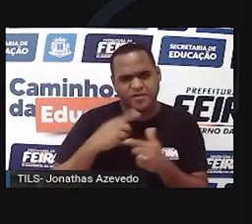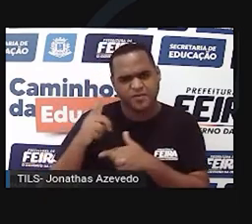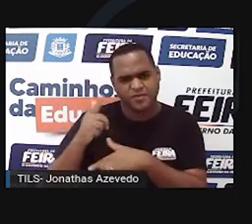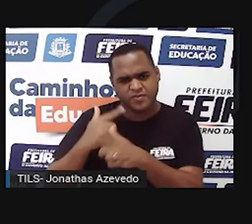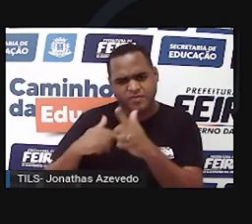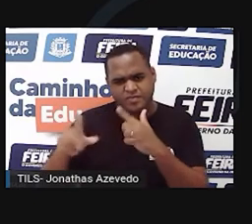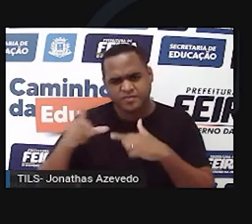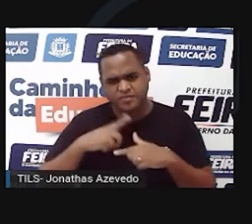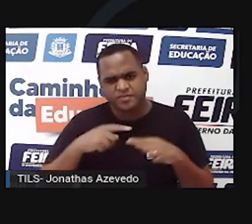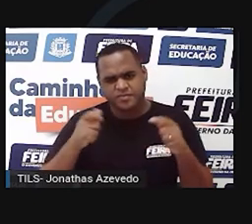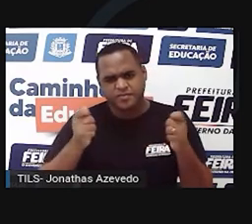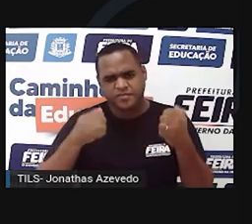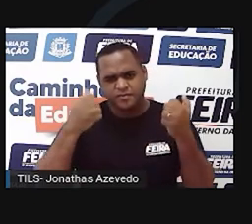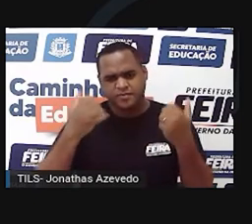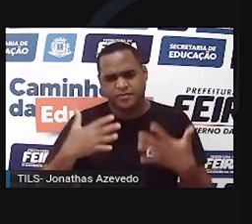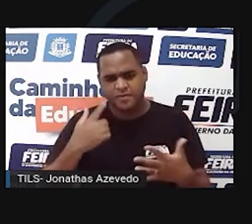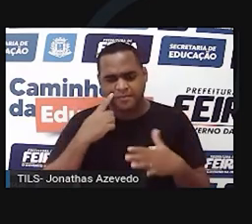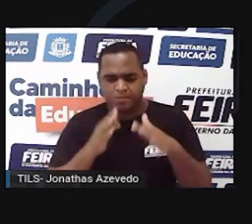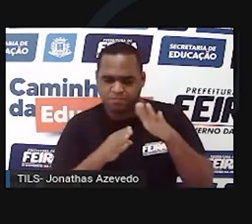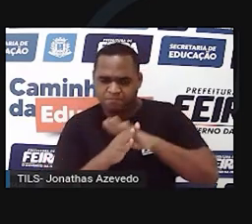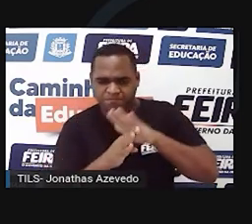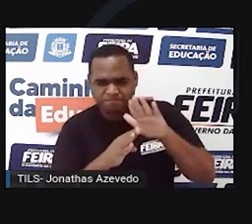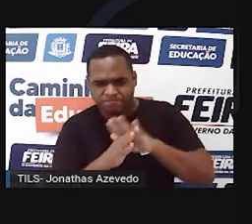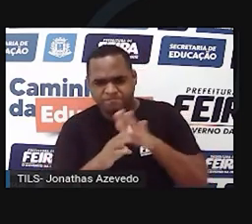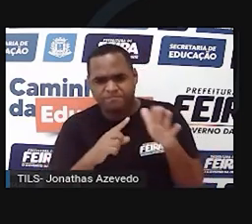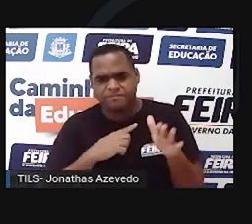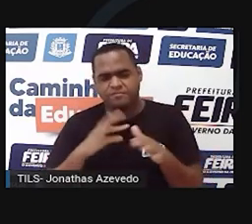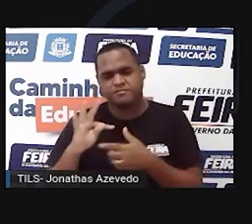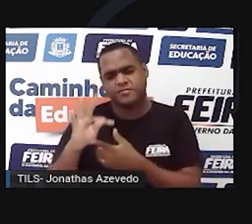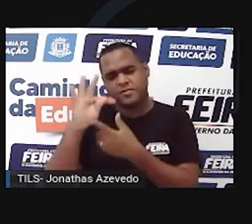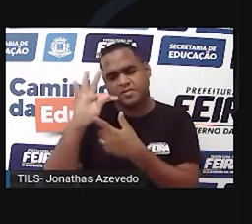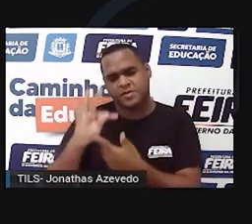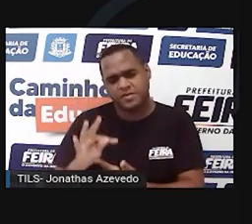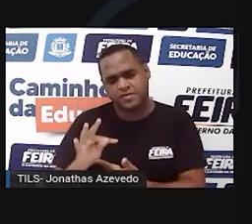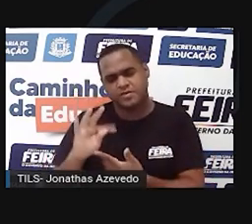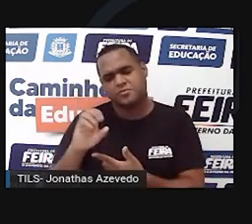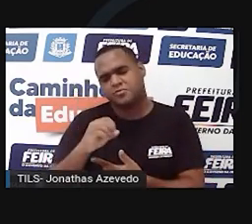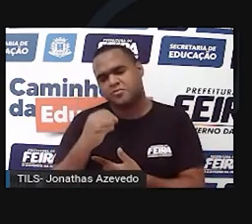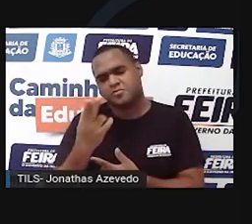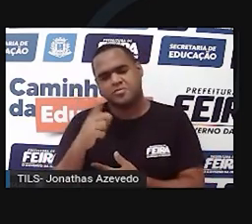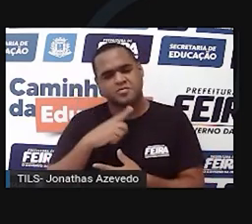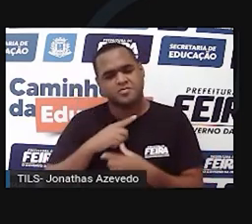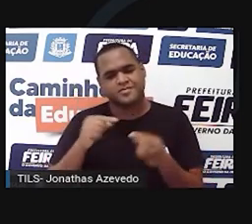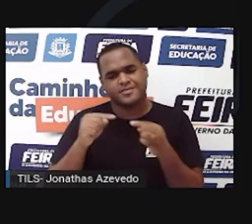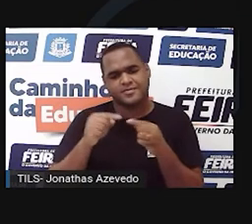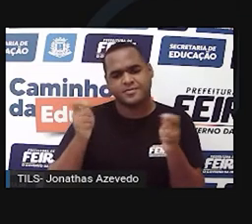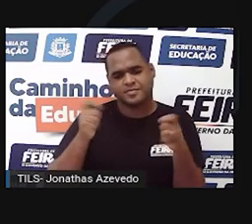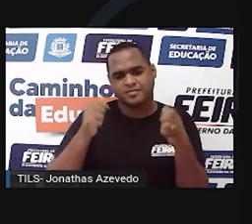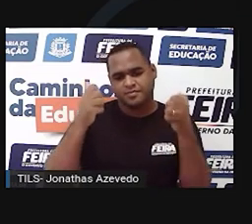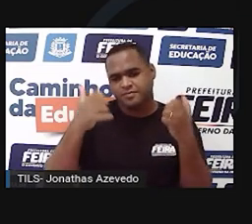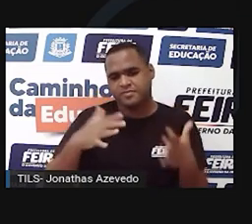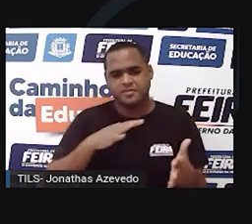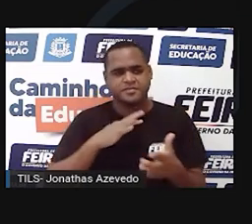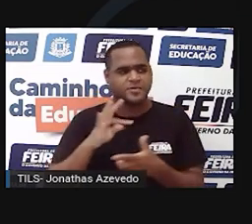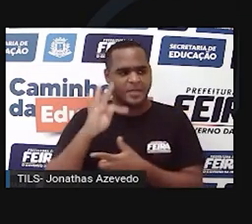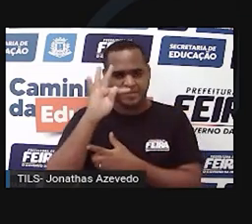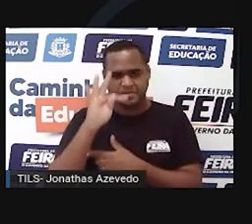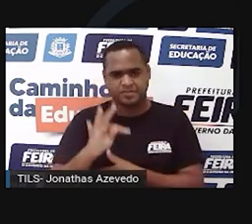que podem interferir nessa temperatura. Ou seja, podem fazer a temperatura